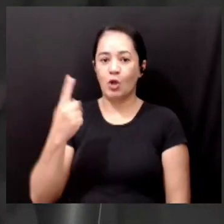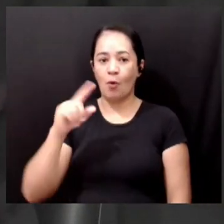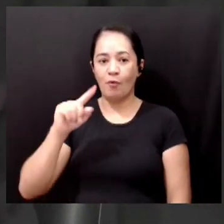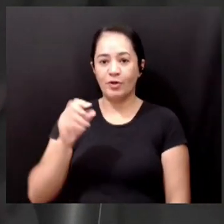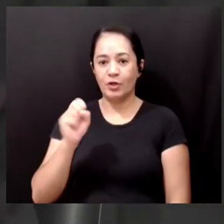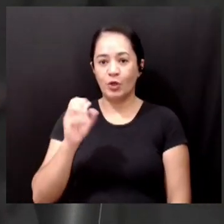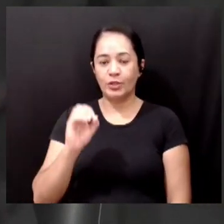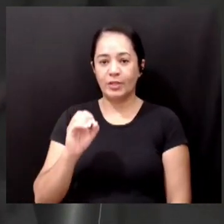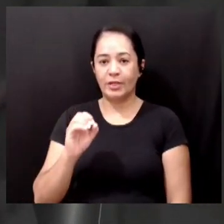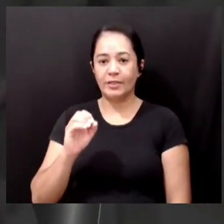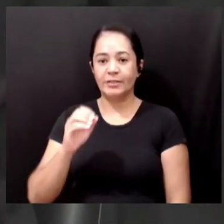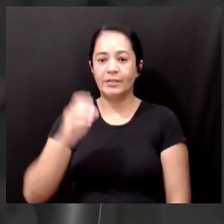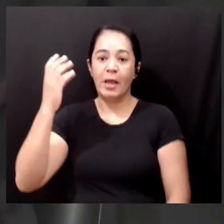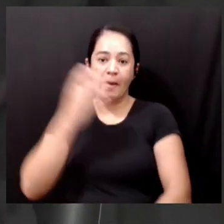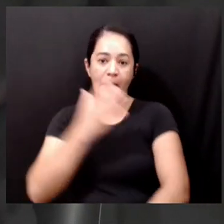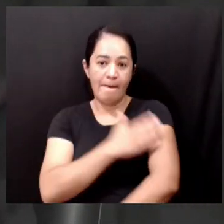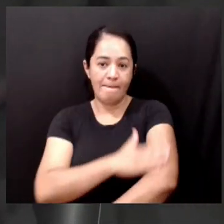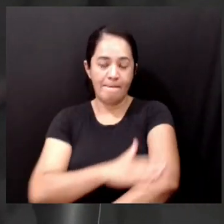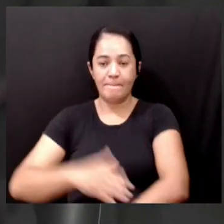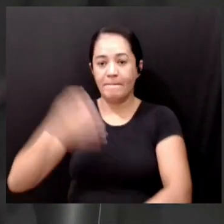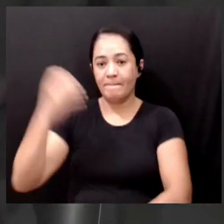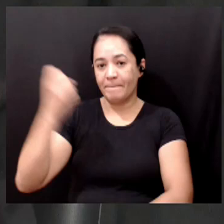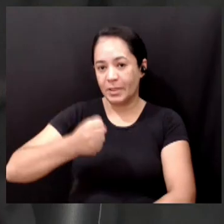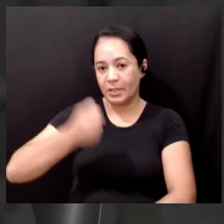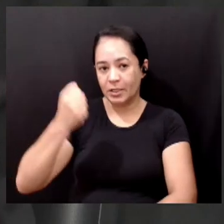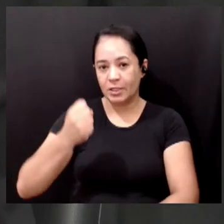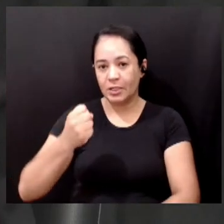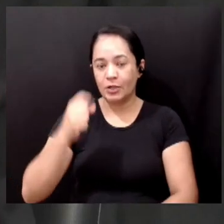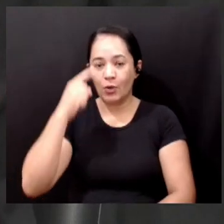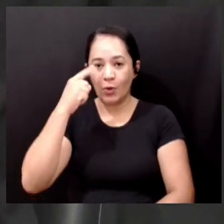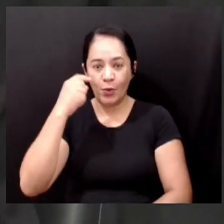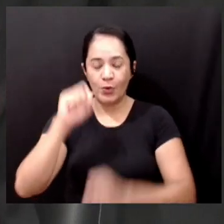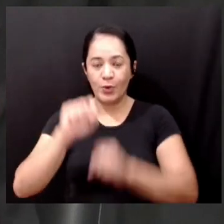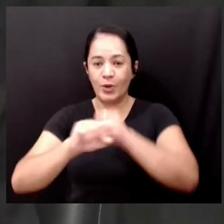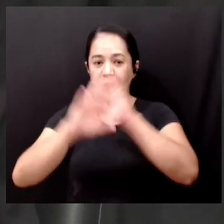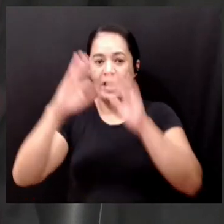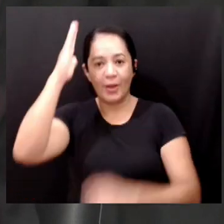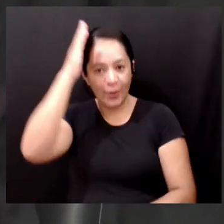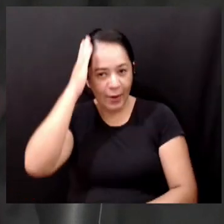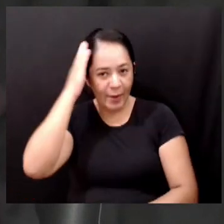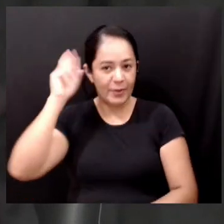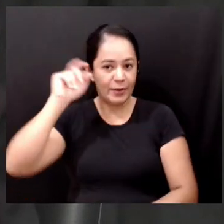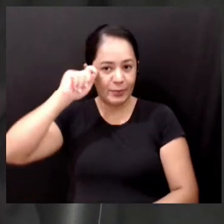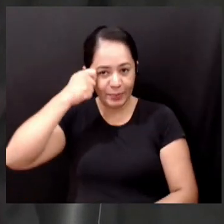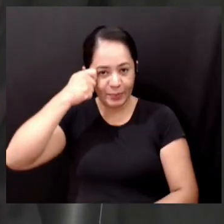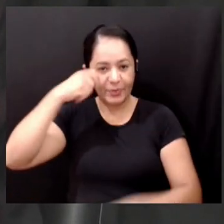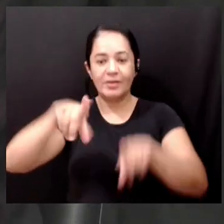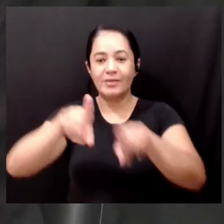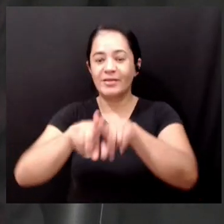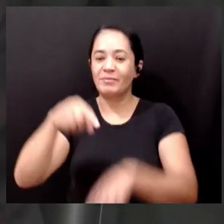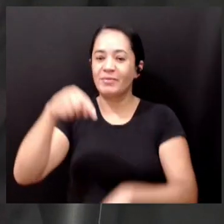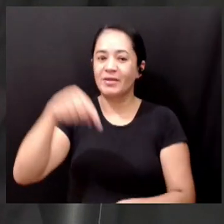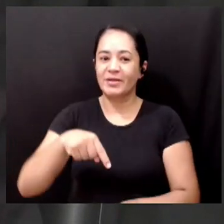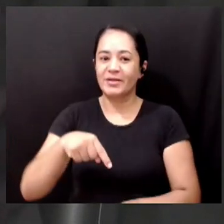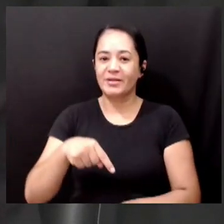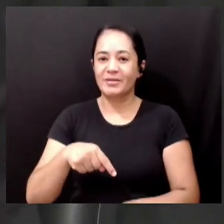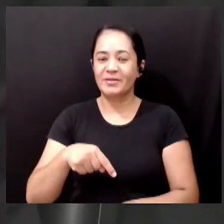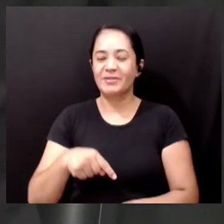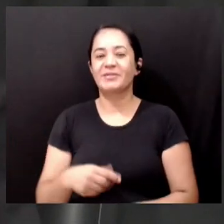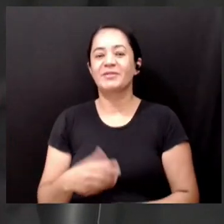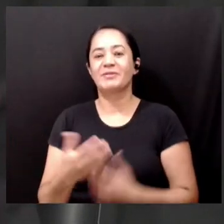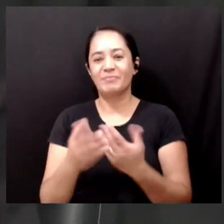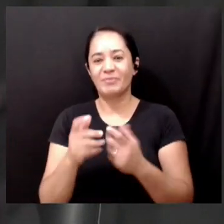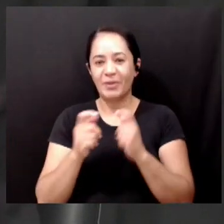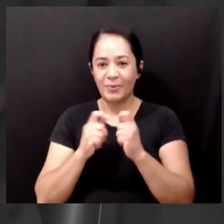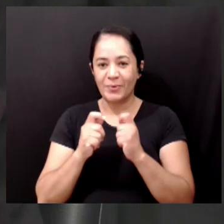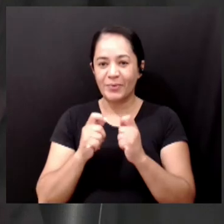clara, olhos castanhos claros, cabelos escuros. Estou aqui também no estúdio do podcast Na Casa do Povo, como